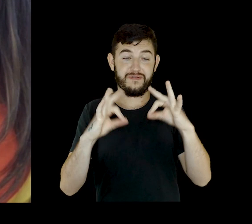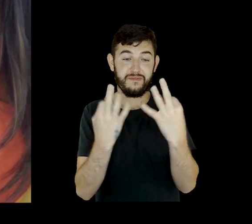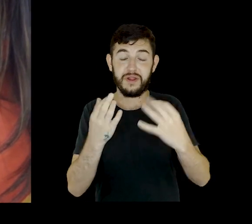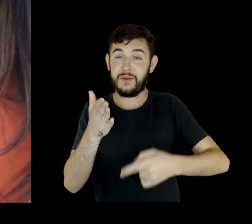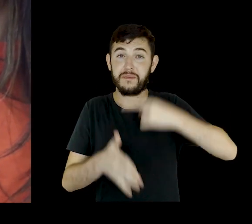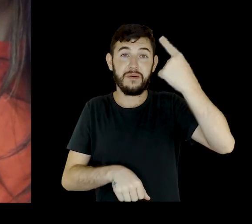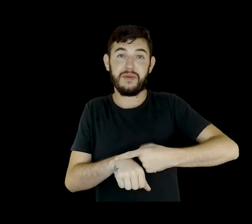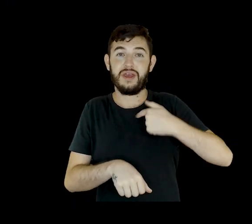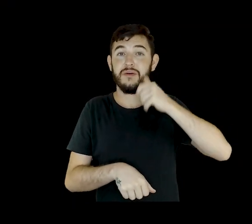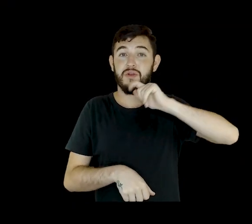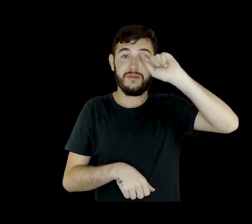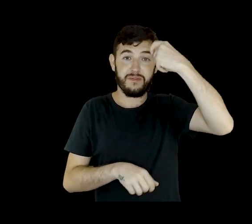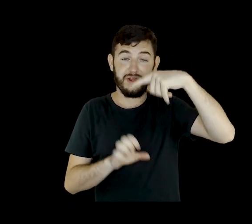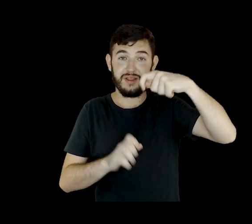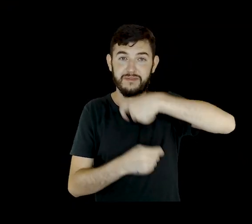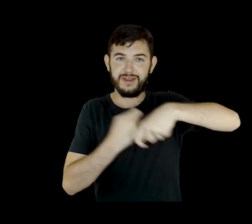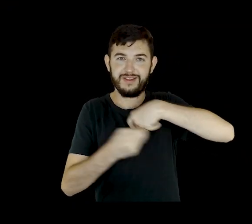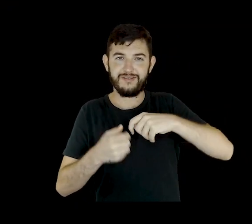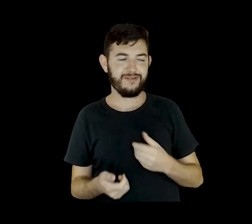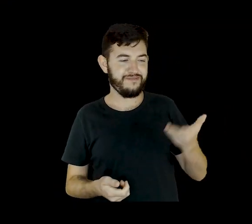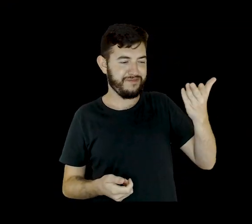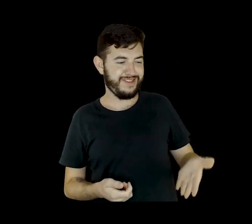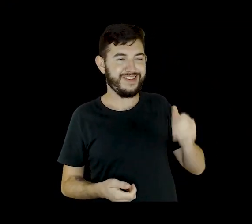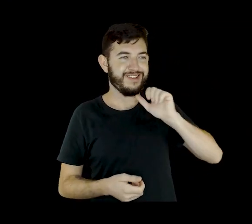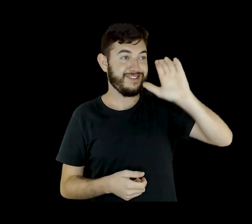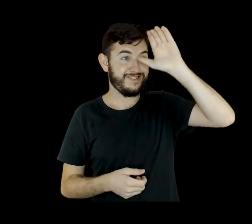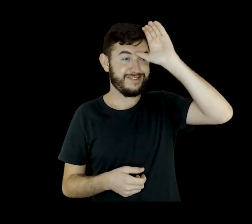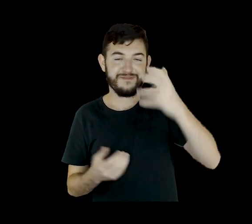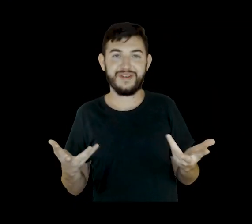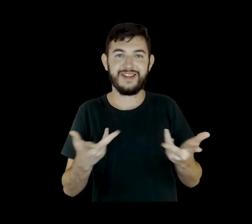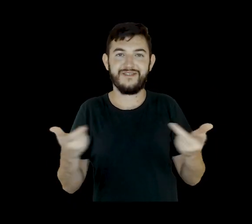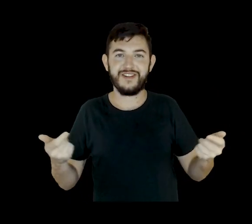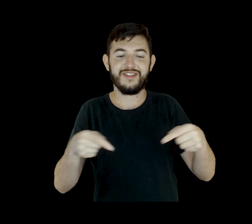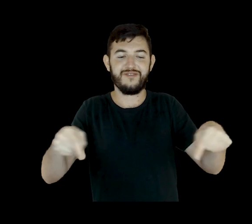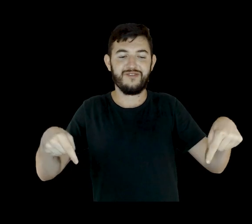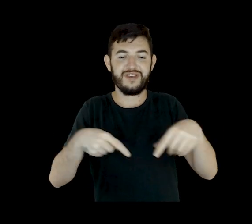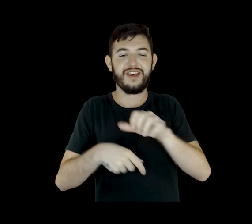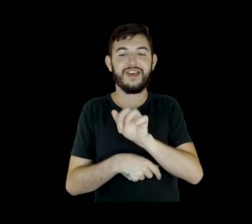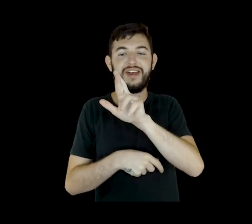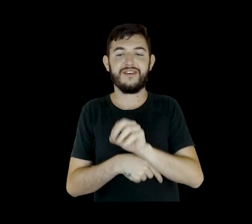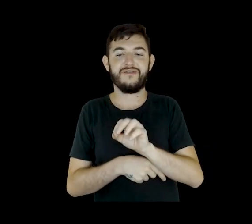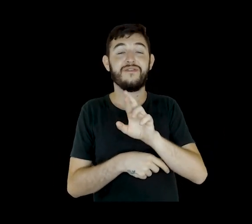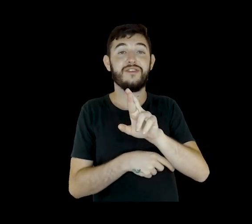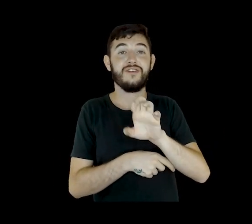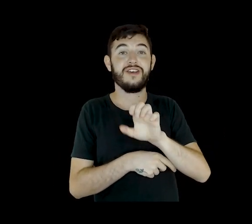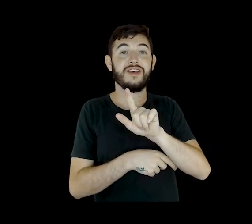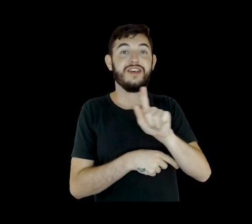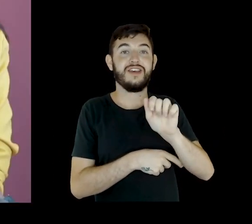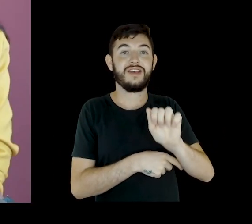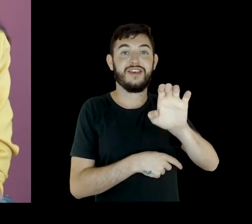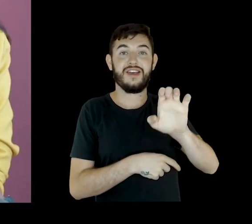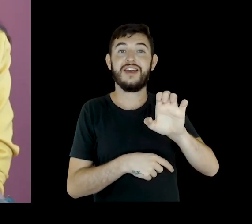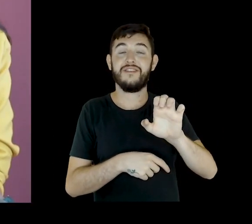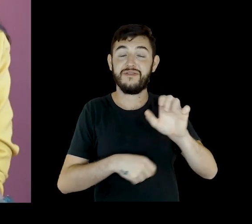preta empreendedora. Salve galera, estou aqui com a minha tia maravilhosa, dona do espaço Lucy Afro Hair, e hoje a gente vai fazer uma transformação bem bacana aqui, ó, nesse cabelo.